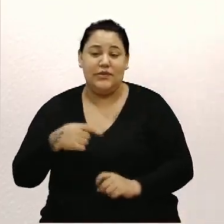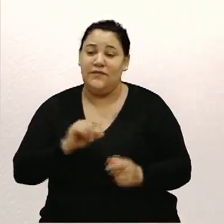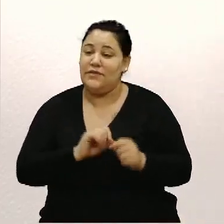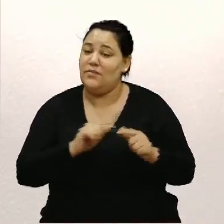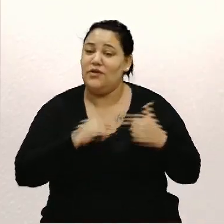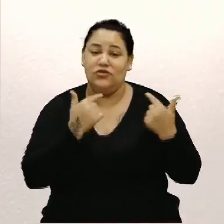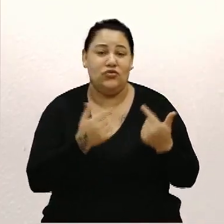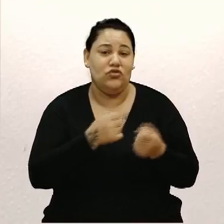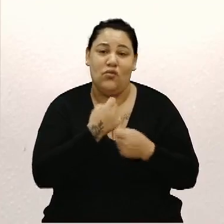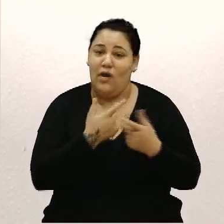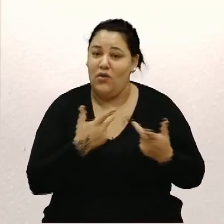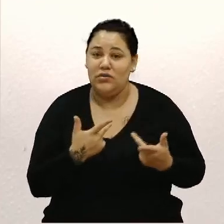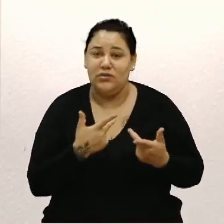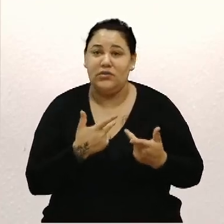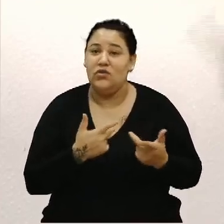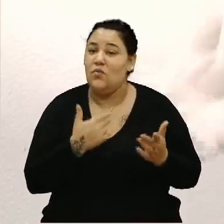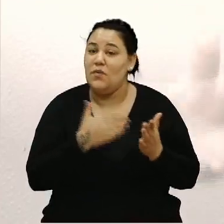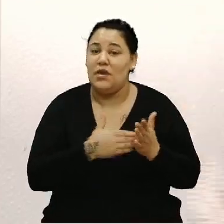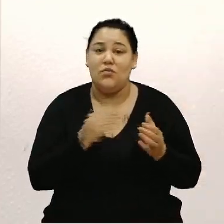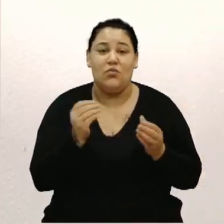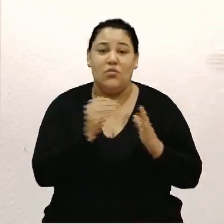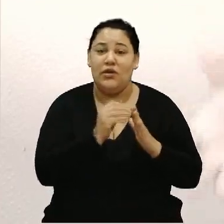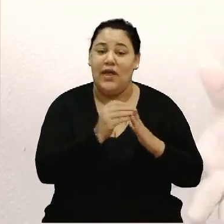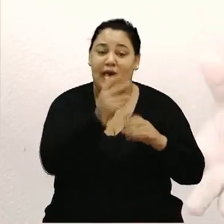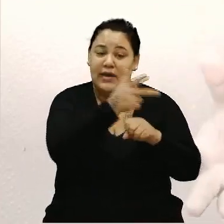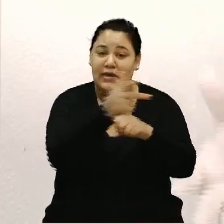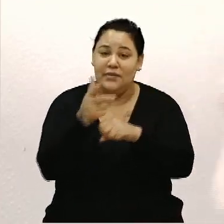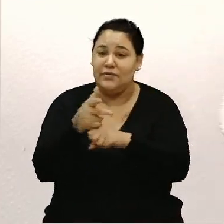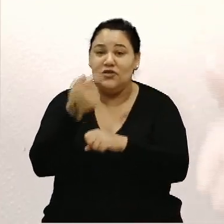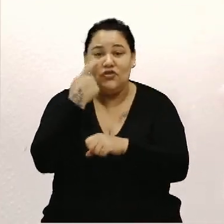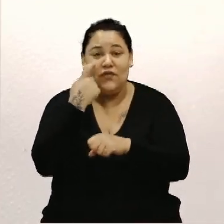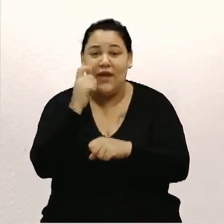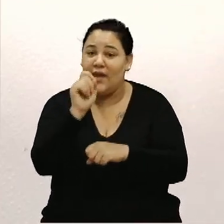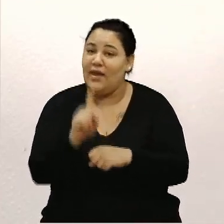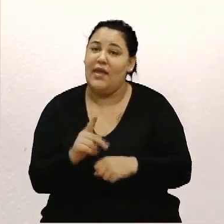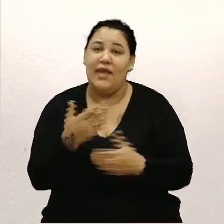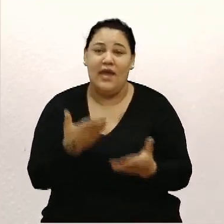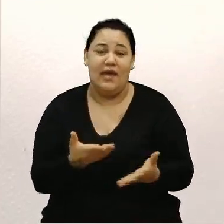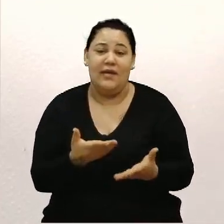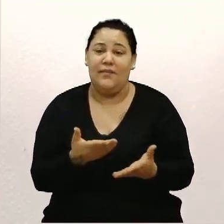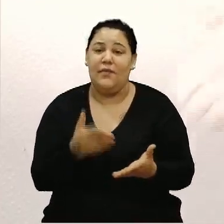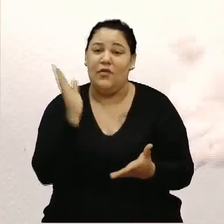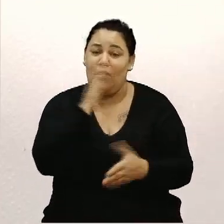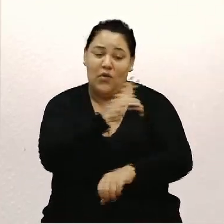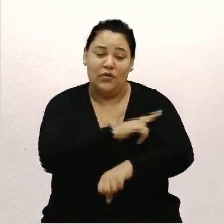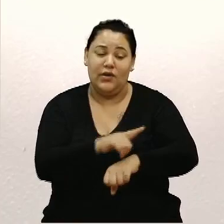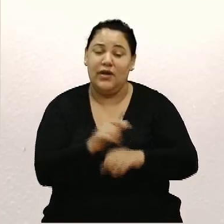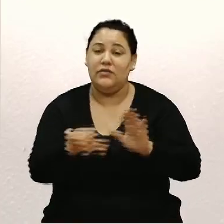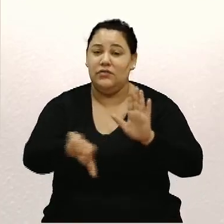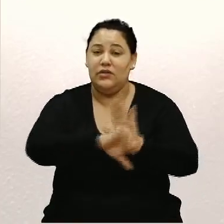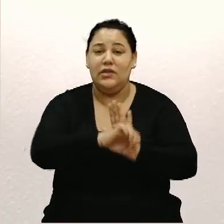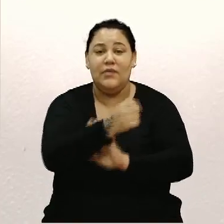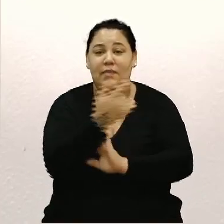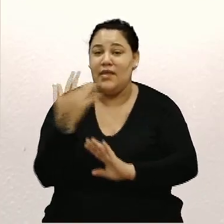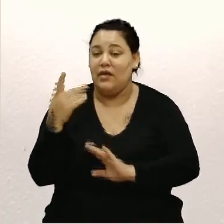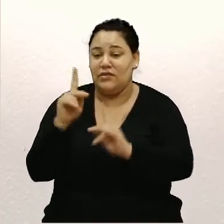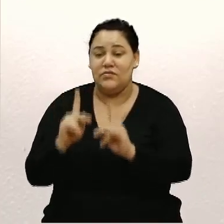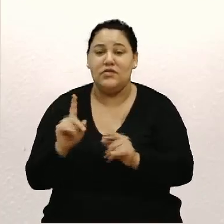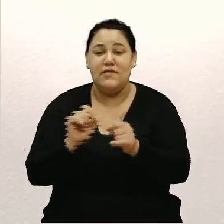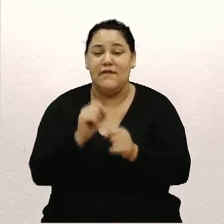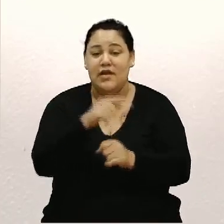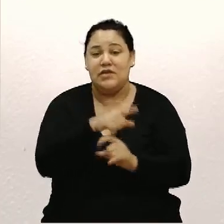parte de, no mínimo, colocar câmeras de monitoramento para a gente pegar essa mala educação e esse crime ambiental das pessoas que